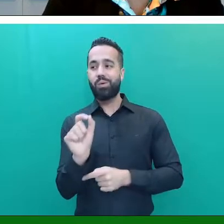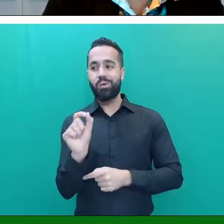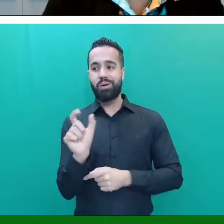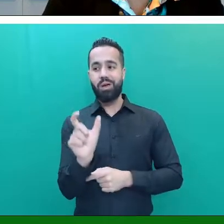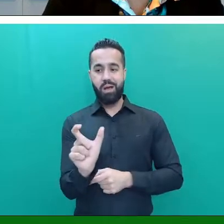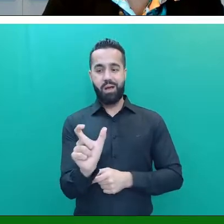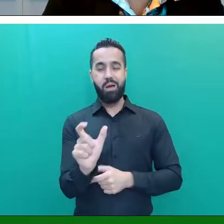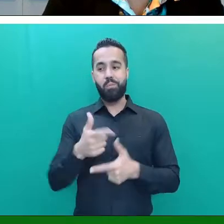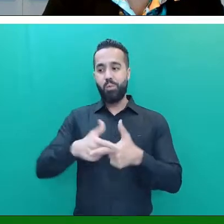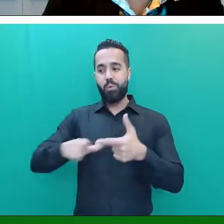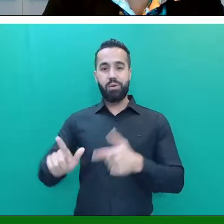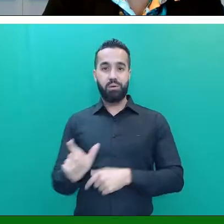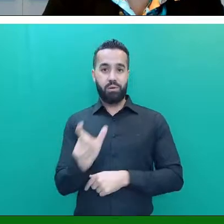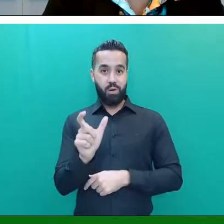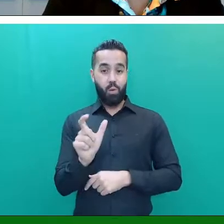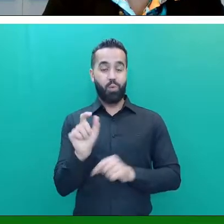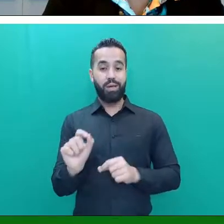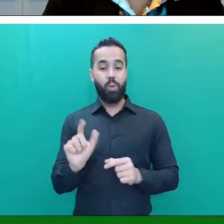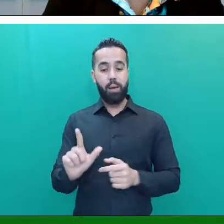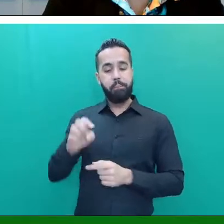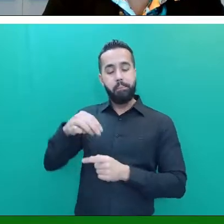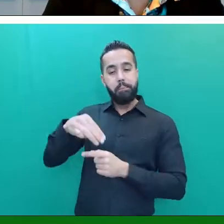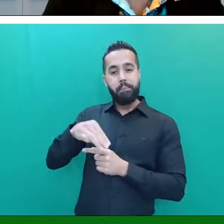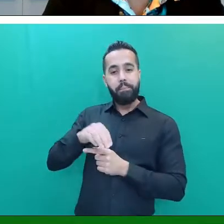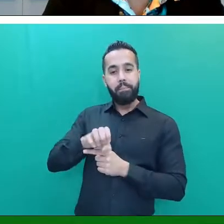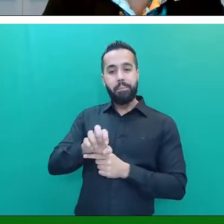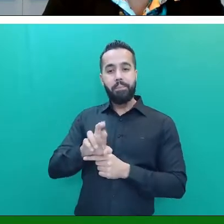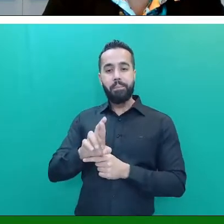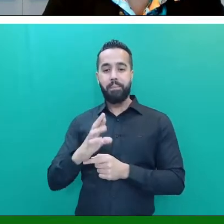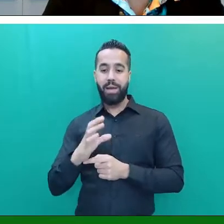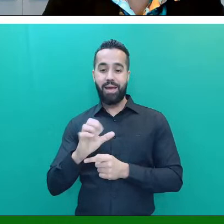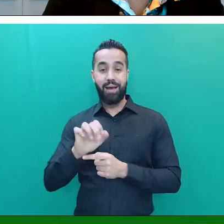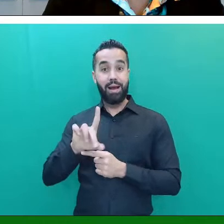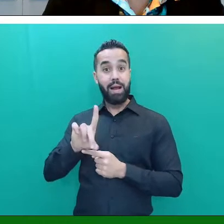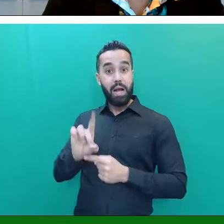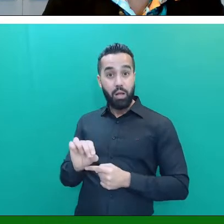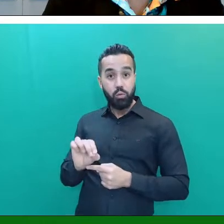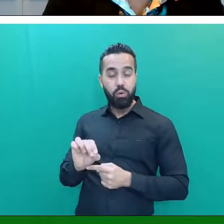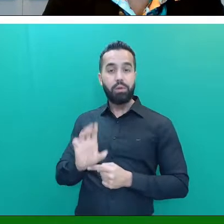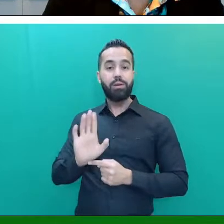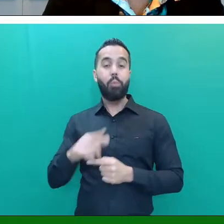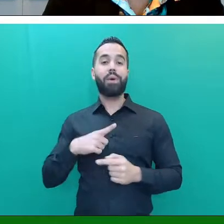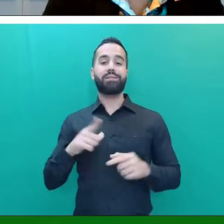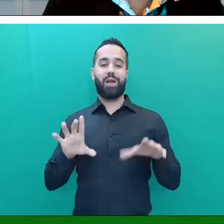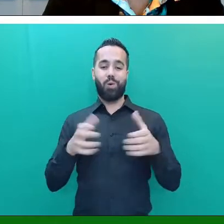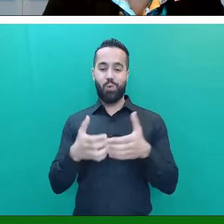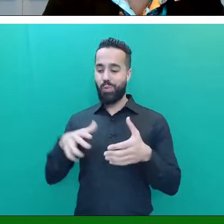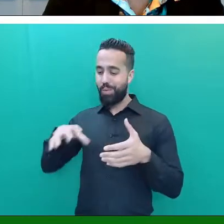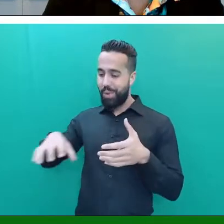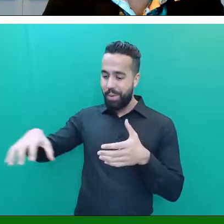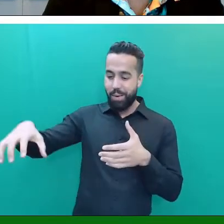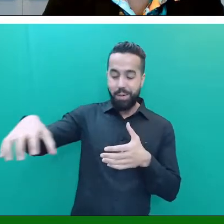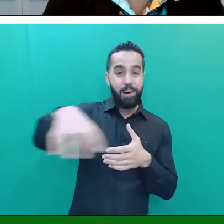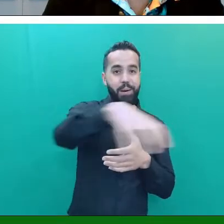eu diria que não é tanto o mercado que está aqui sendo analisado, mas sim esse coletivo.